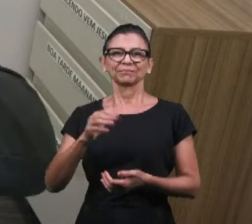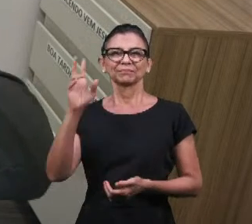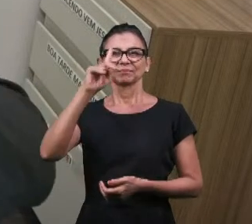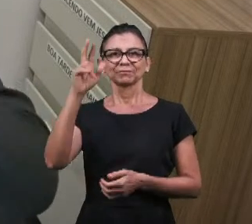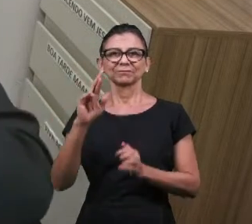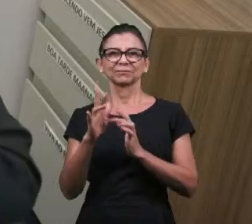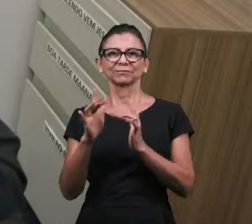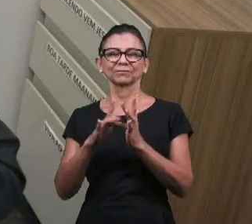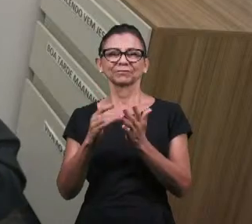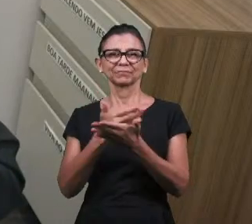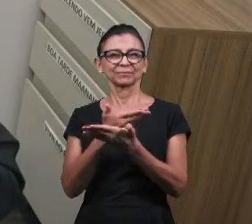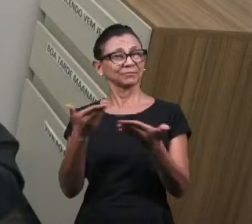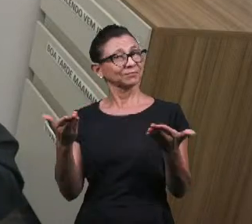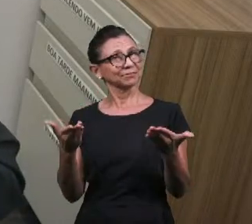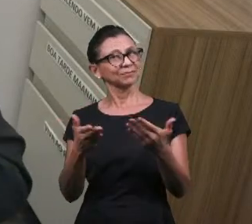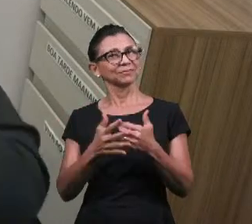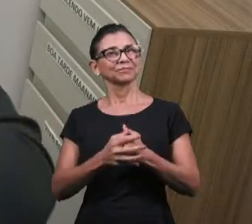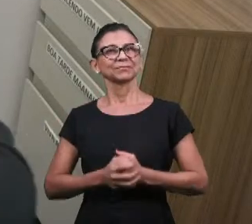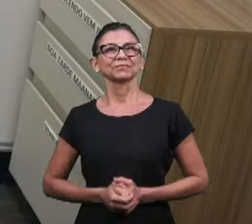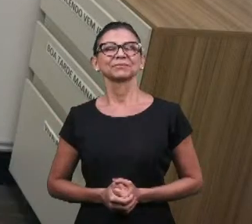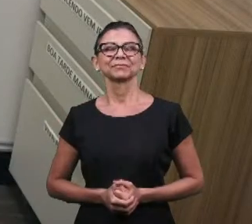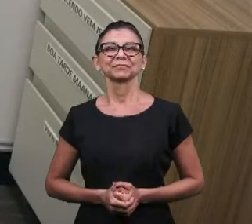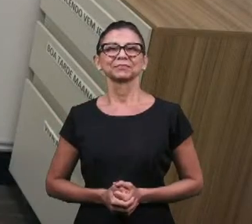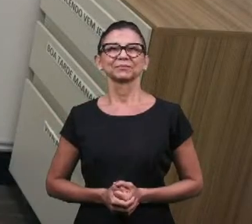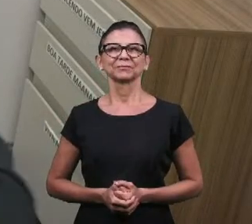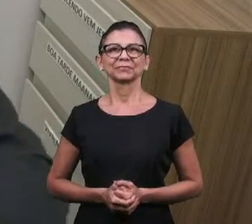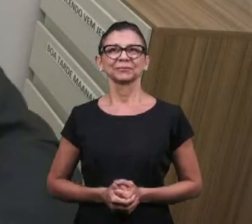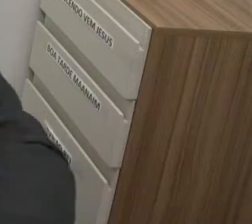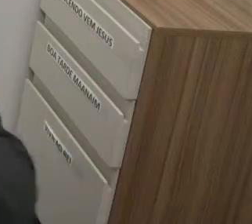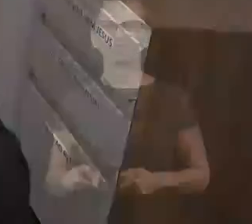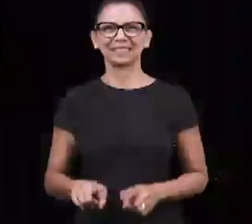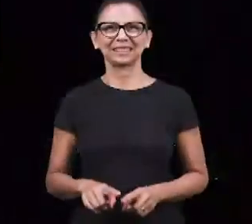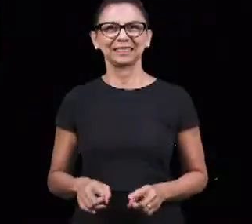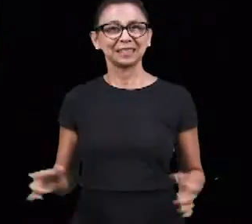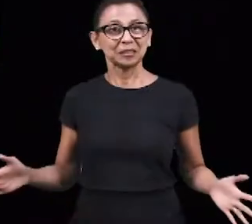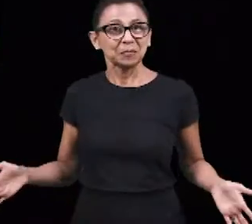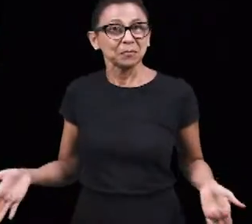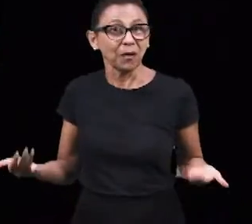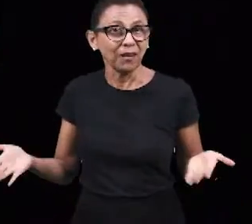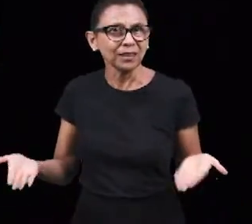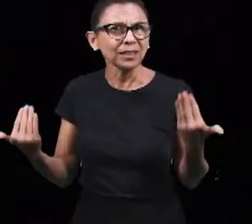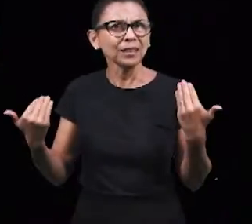Jesus. Até daqui a pouco, com o culto, às 8 horas da noite.